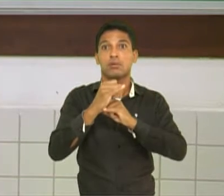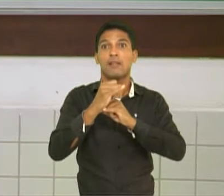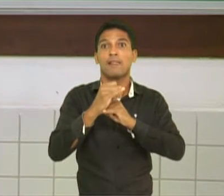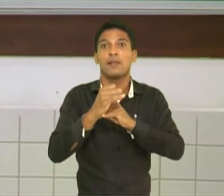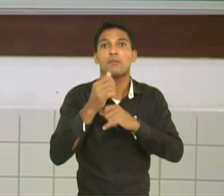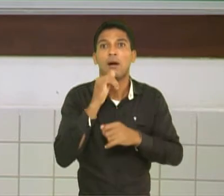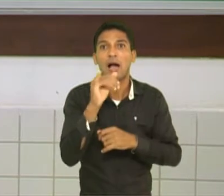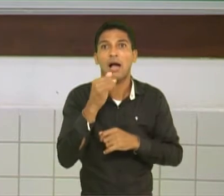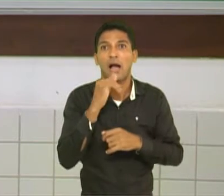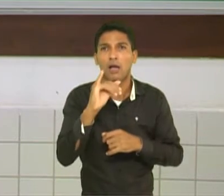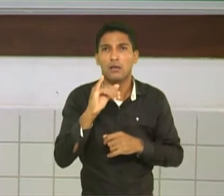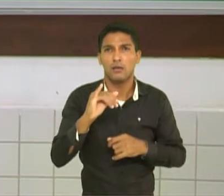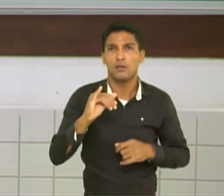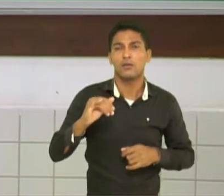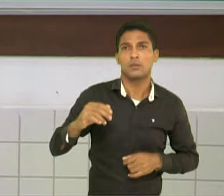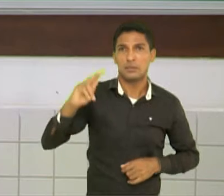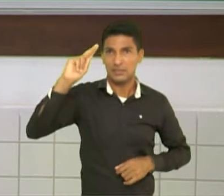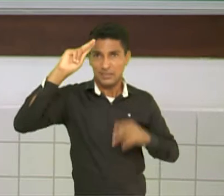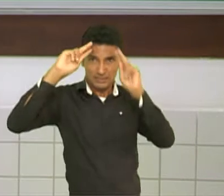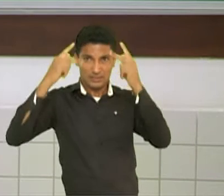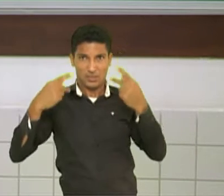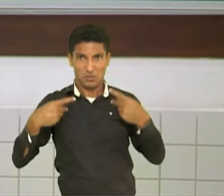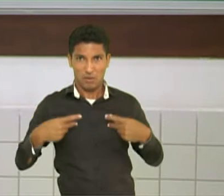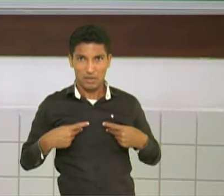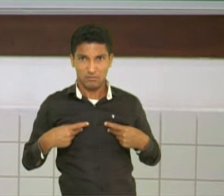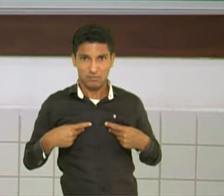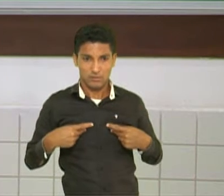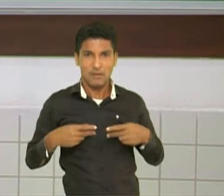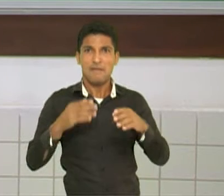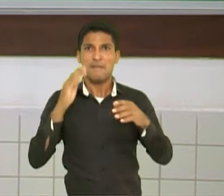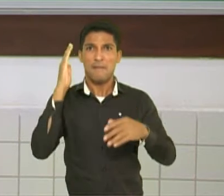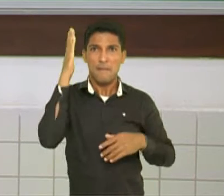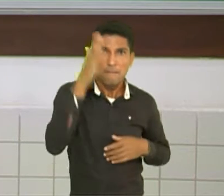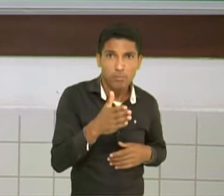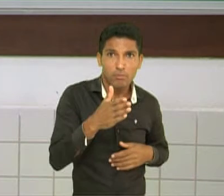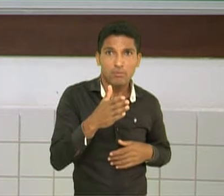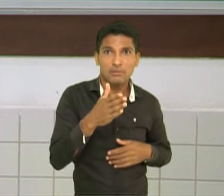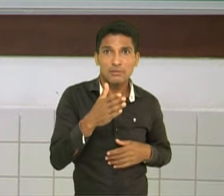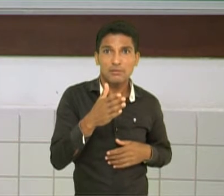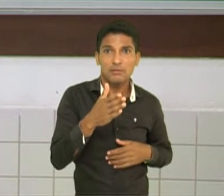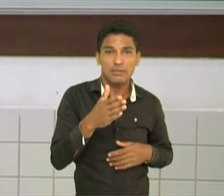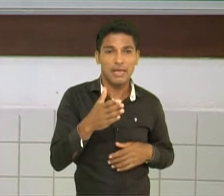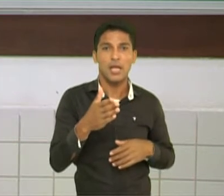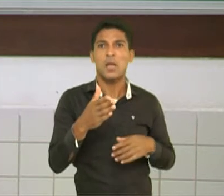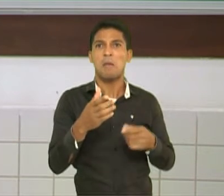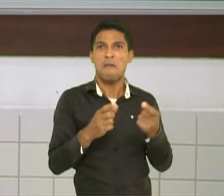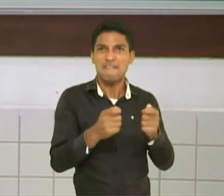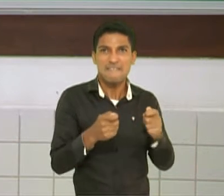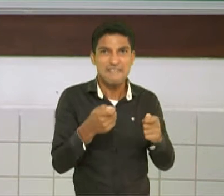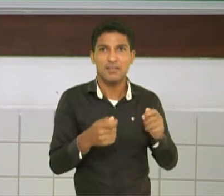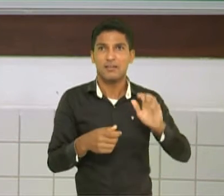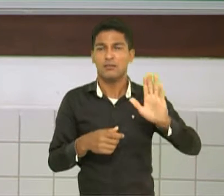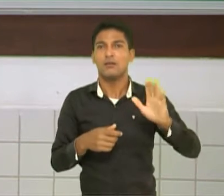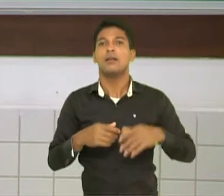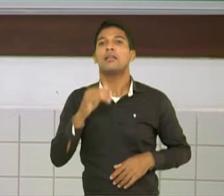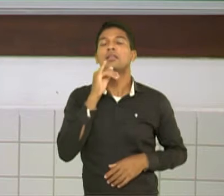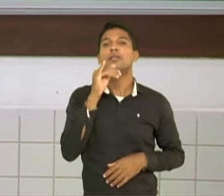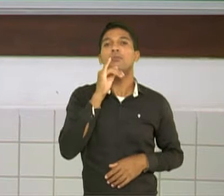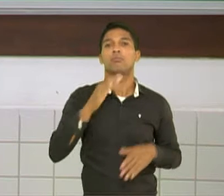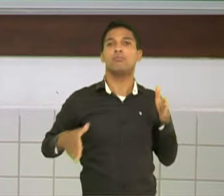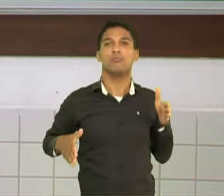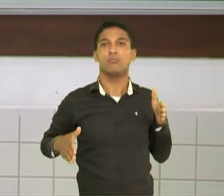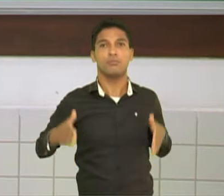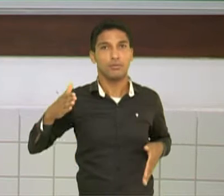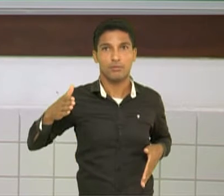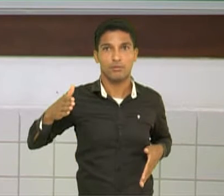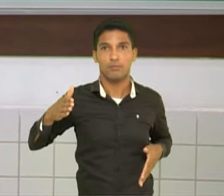nenhuma interferência humana. Então, por exemplo, um robô, ele é programado para desenvolver algumas funções e ele vai